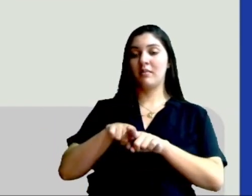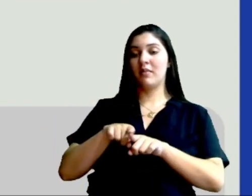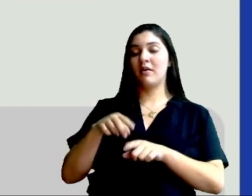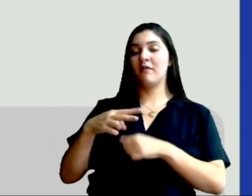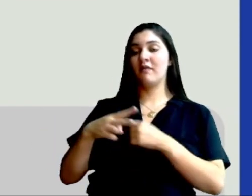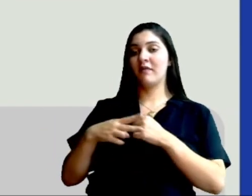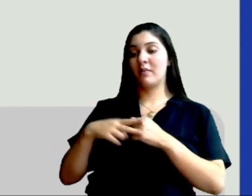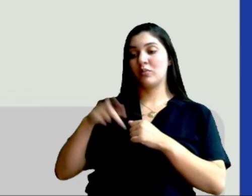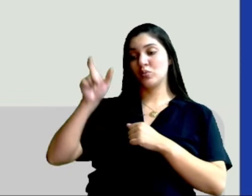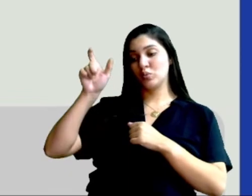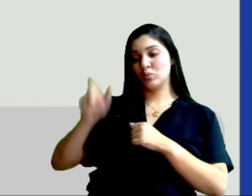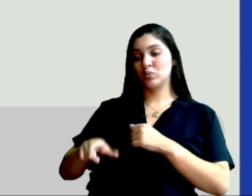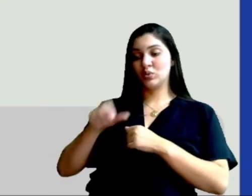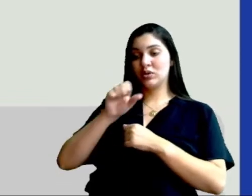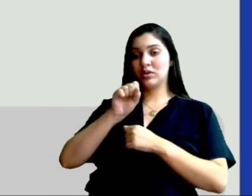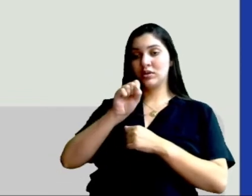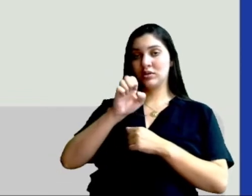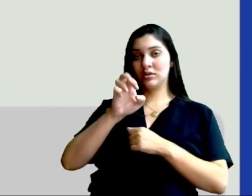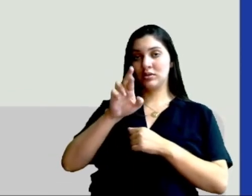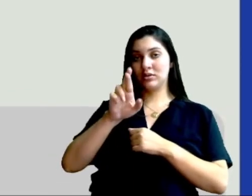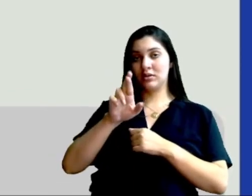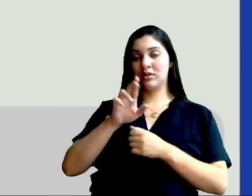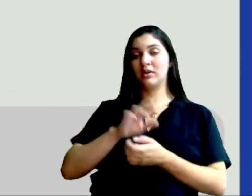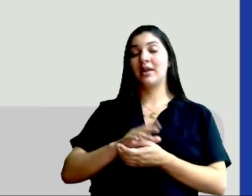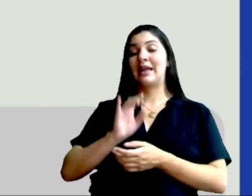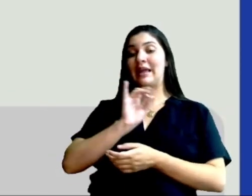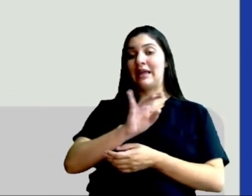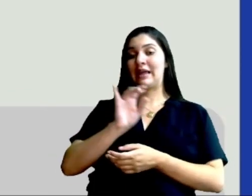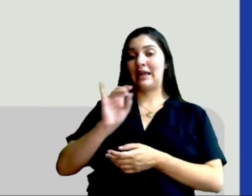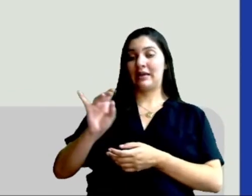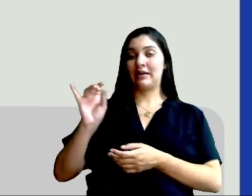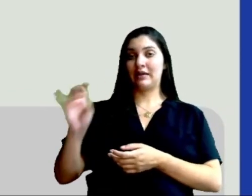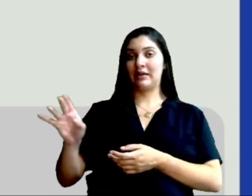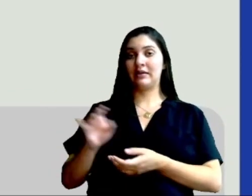ir. Cada um deles, ó,